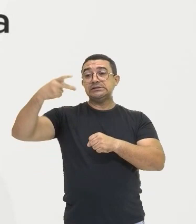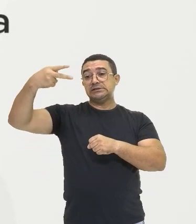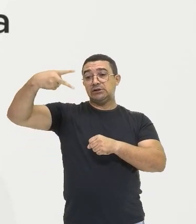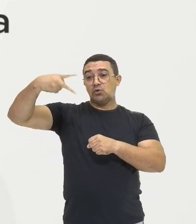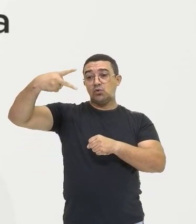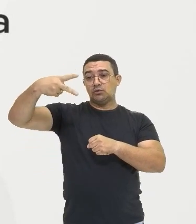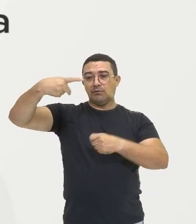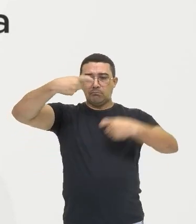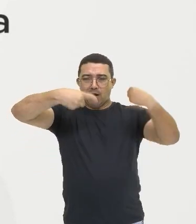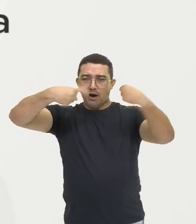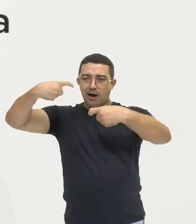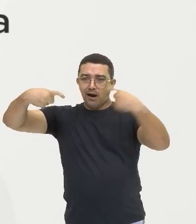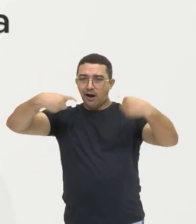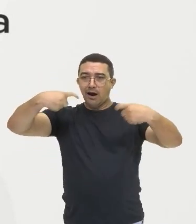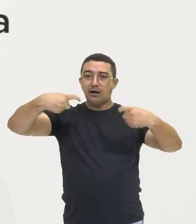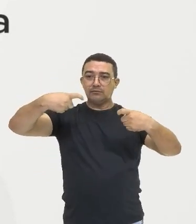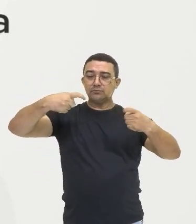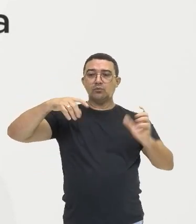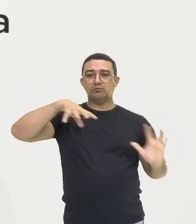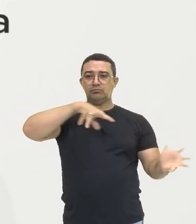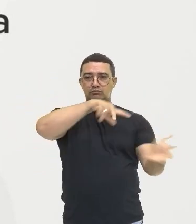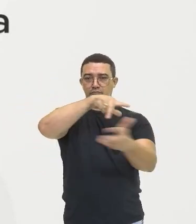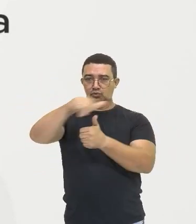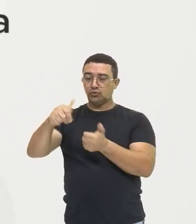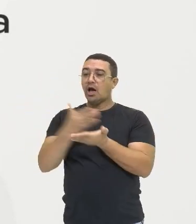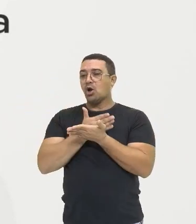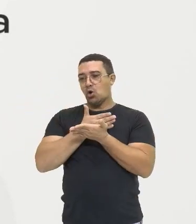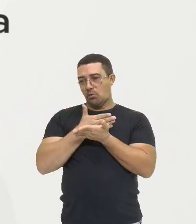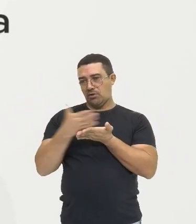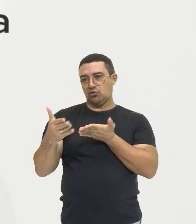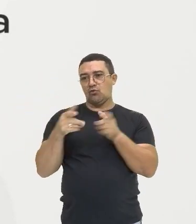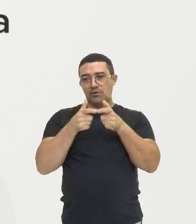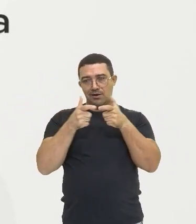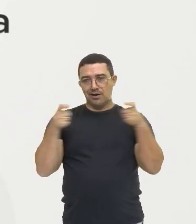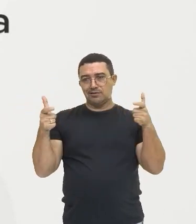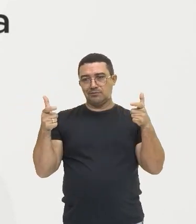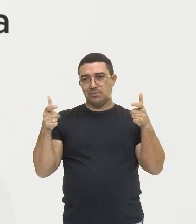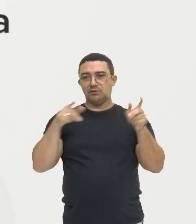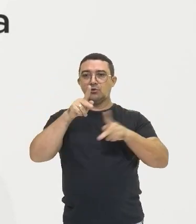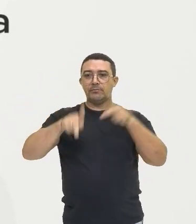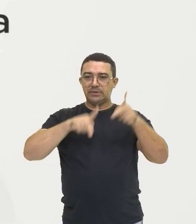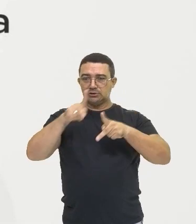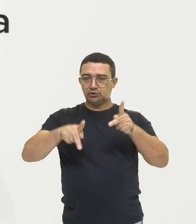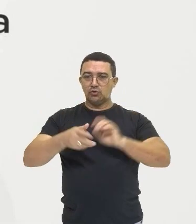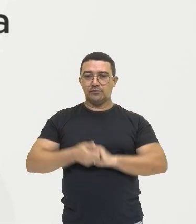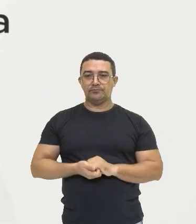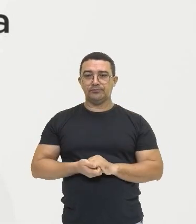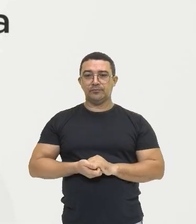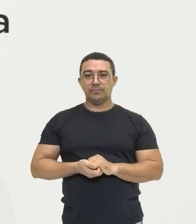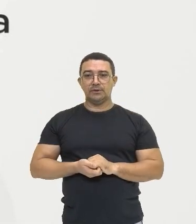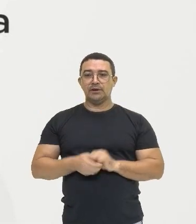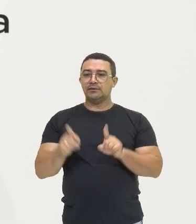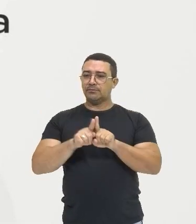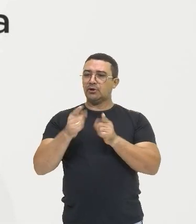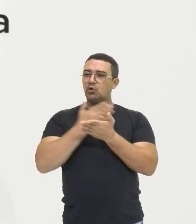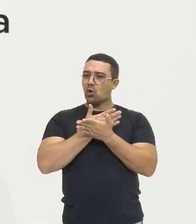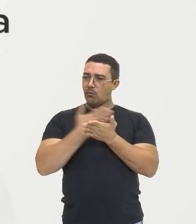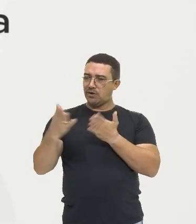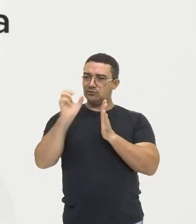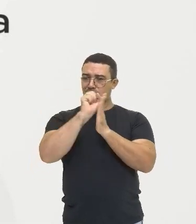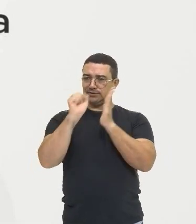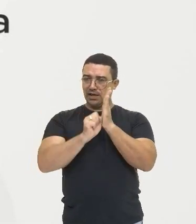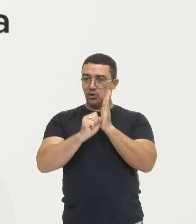tivemos, assim, um grande crescimento populacional, tá certo? No início do século XX, tá